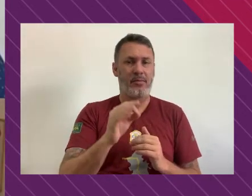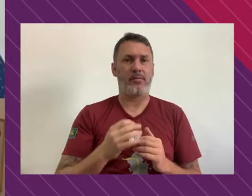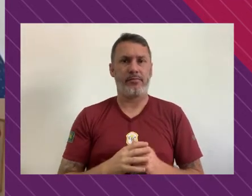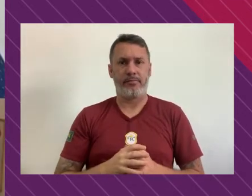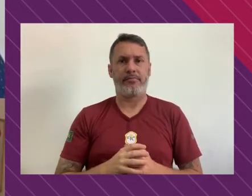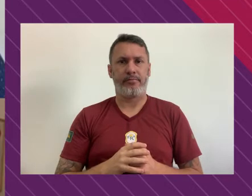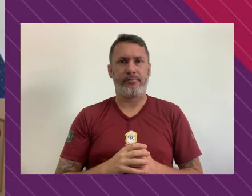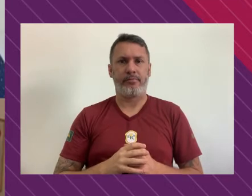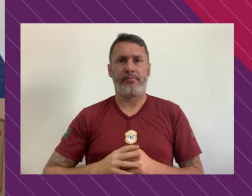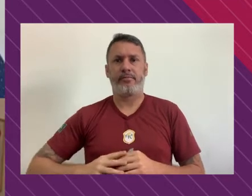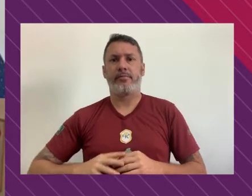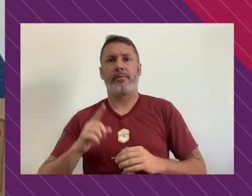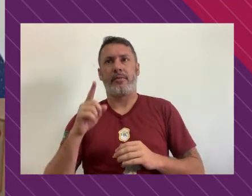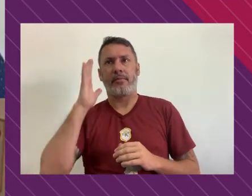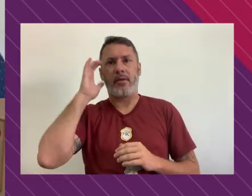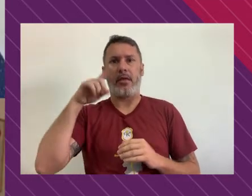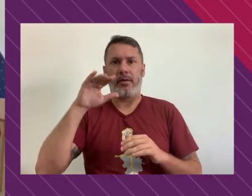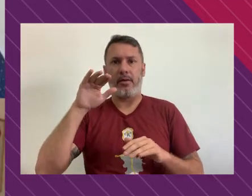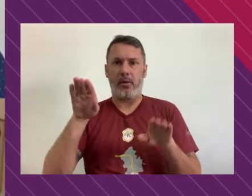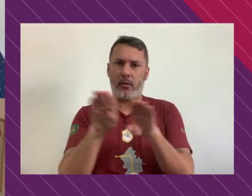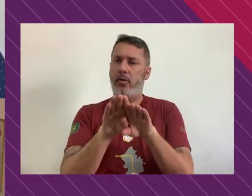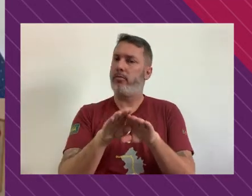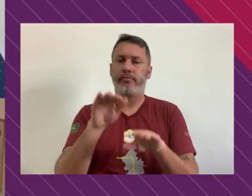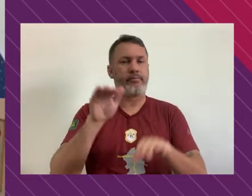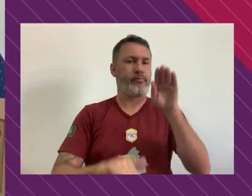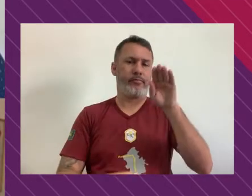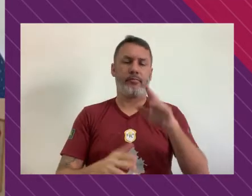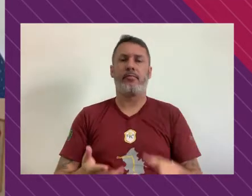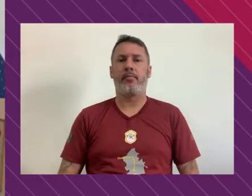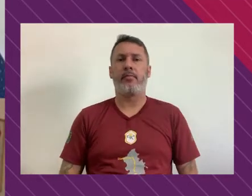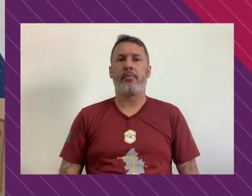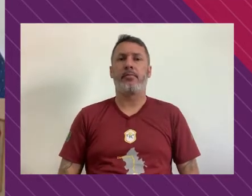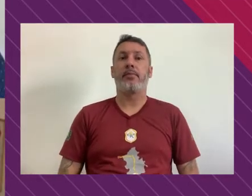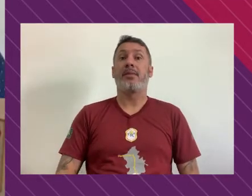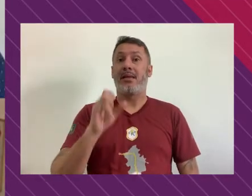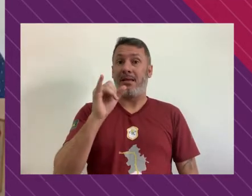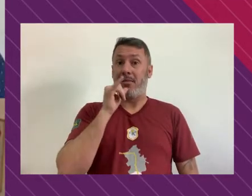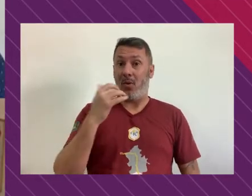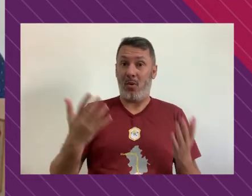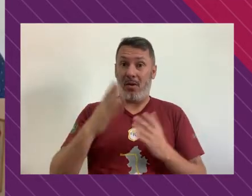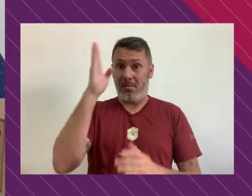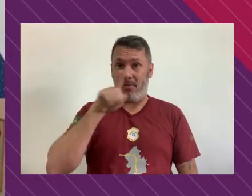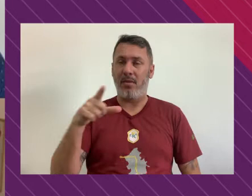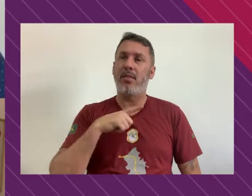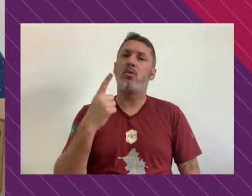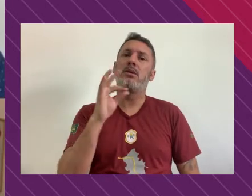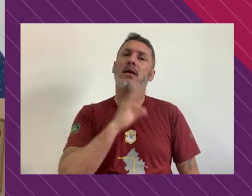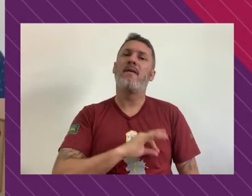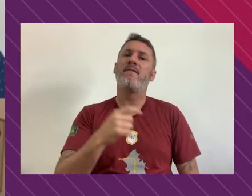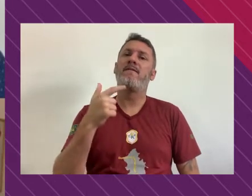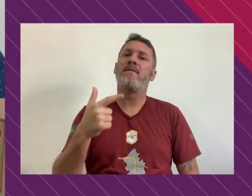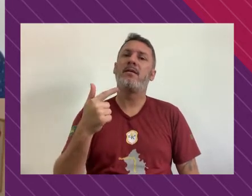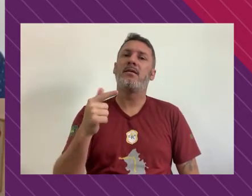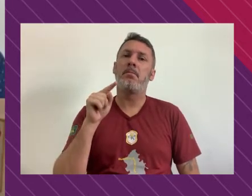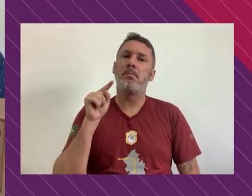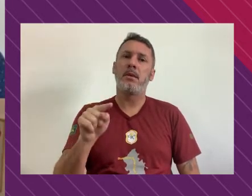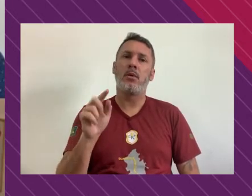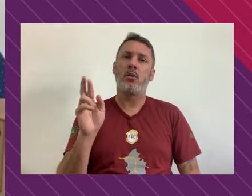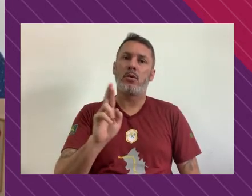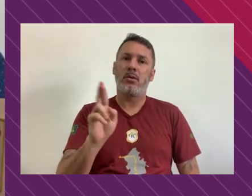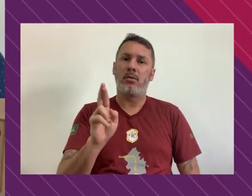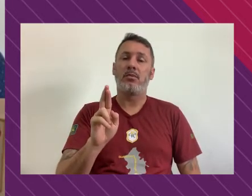ético e moral das empresas. Isso porque a gente ainda vive numa sociedade profundamente desigual. Ela